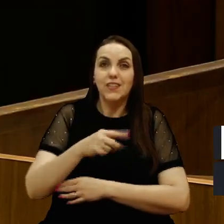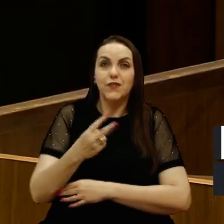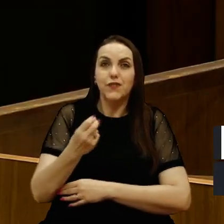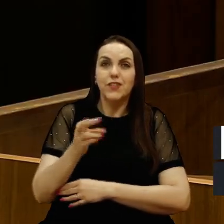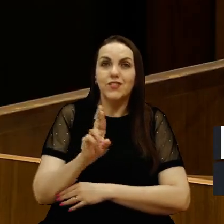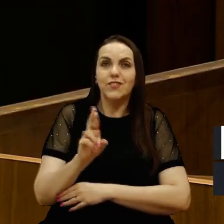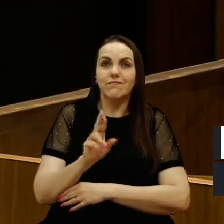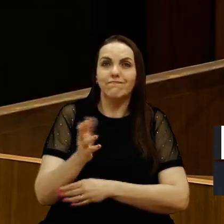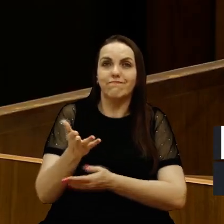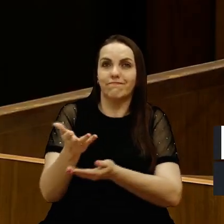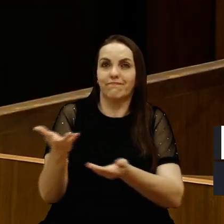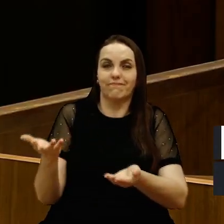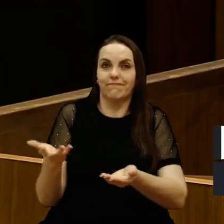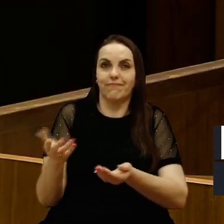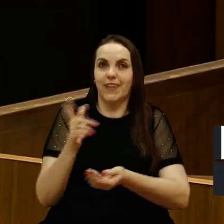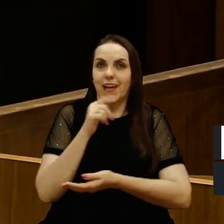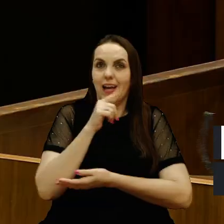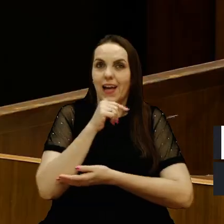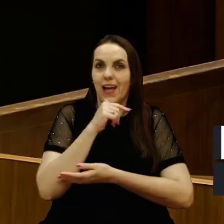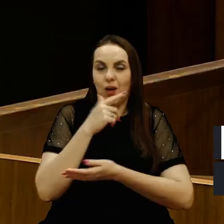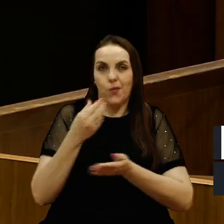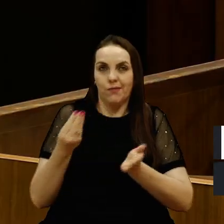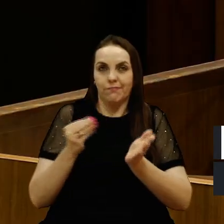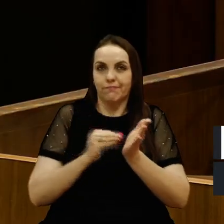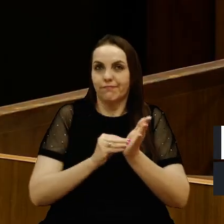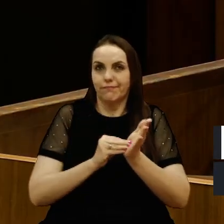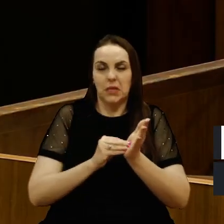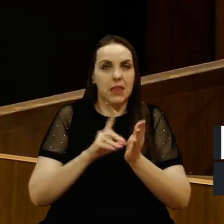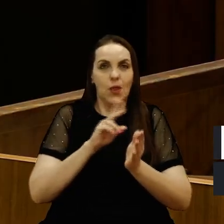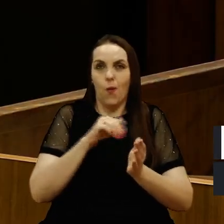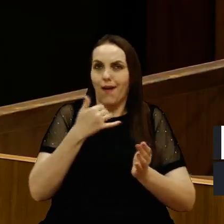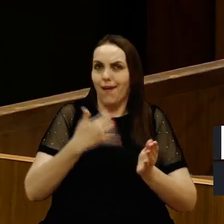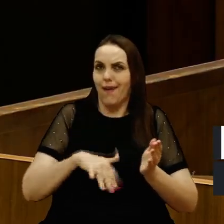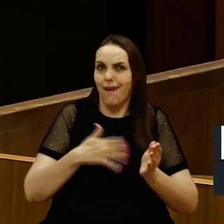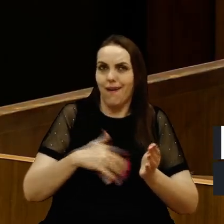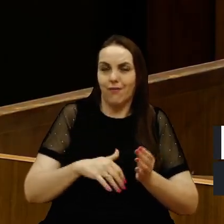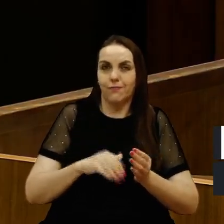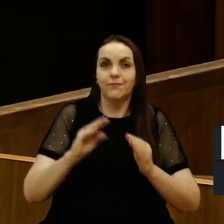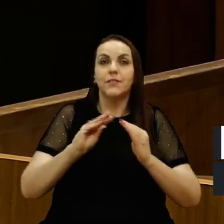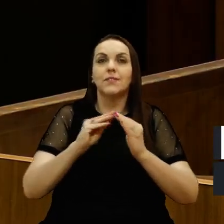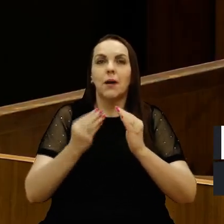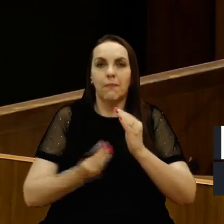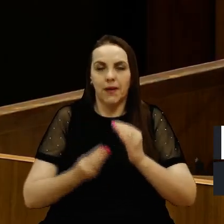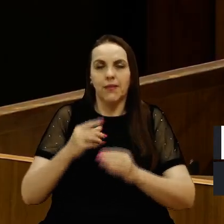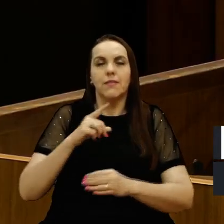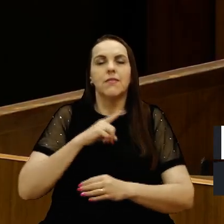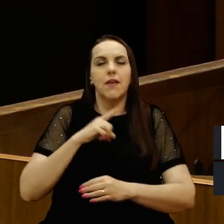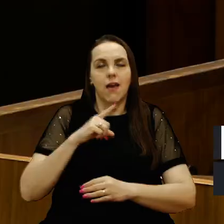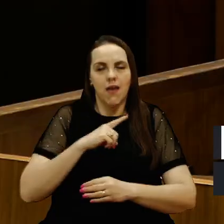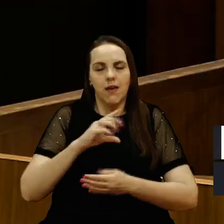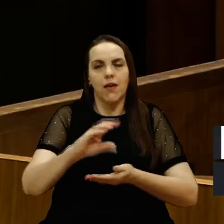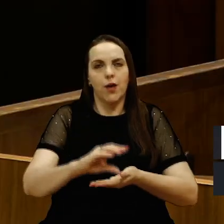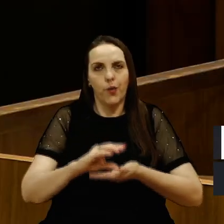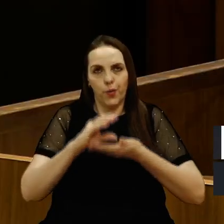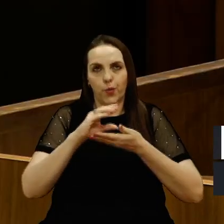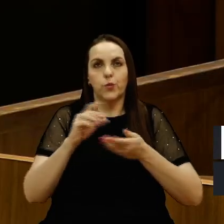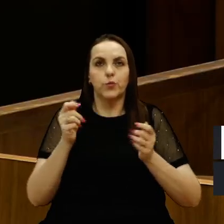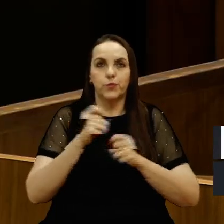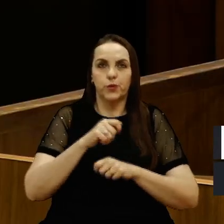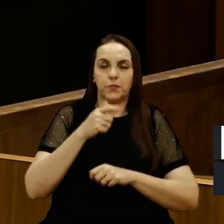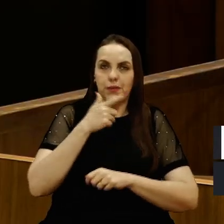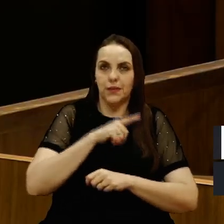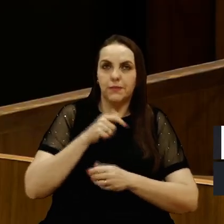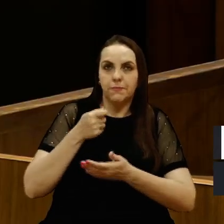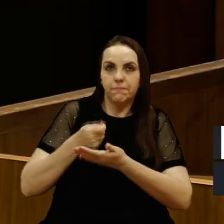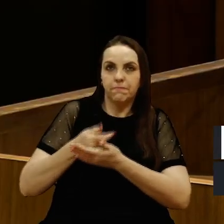conta d'água não se torna pesado. O SAMAI, como tem recursos, consegue subsidiar 75%